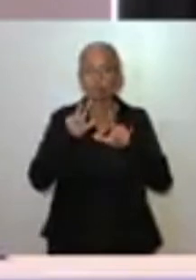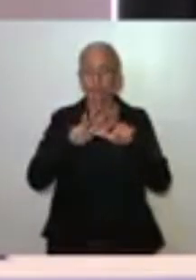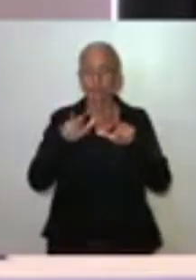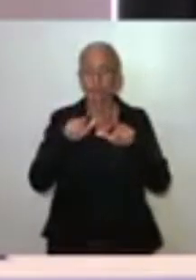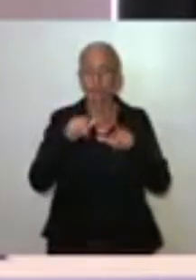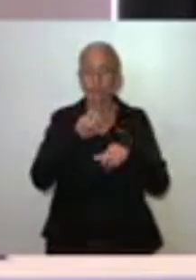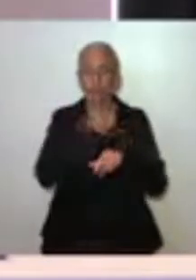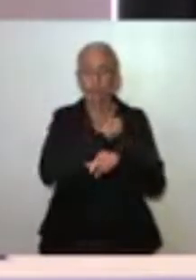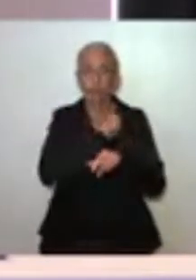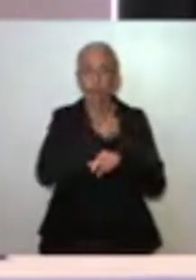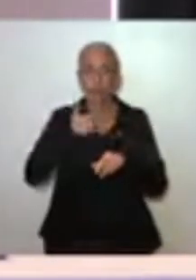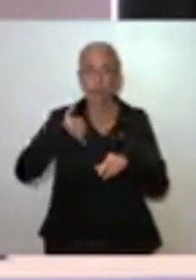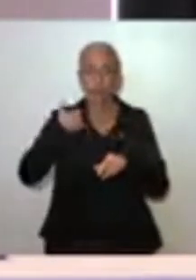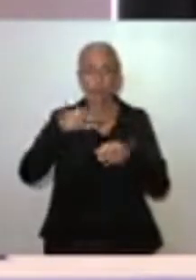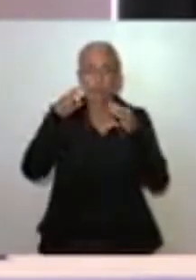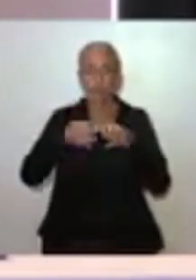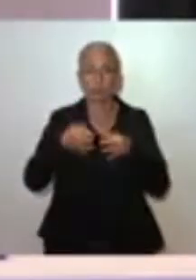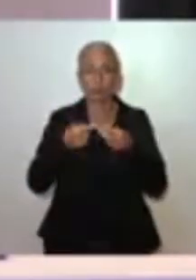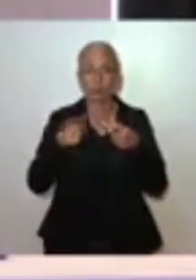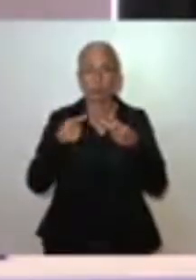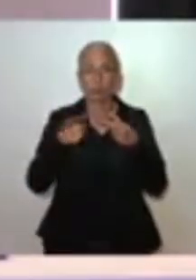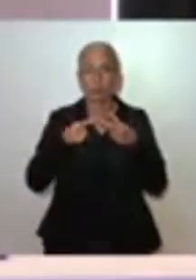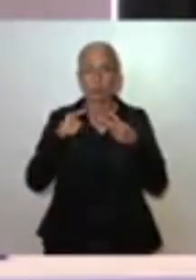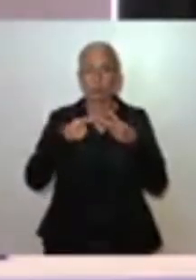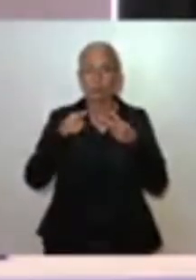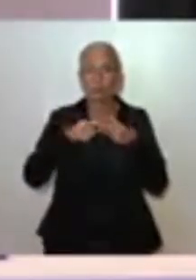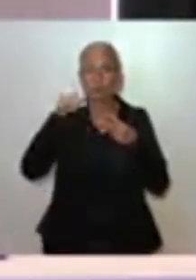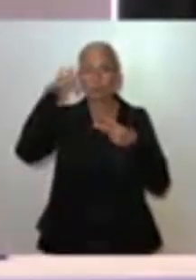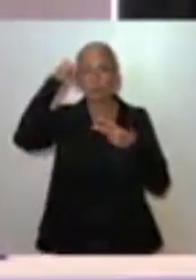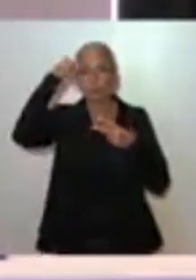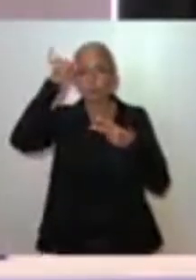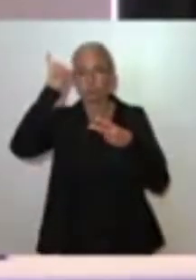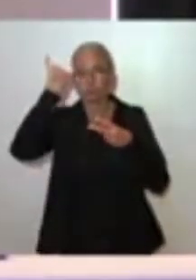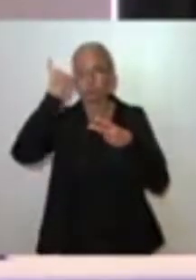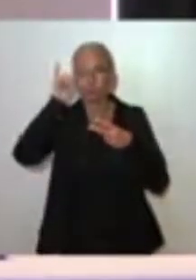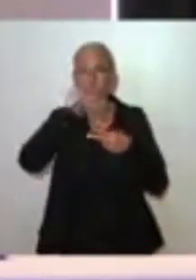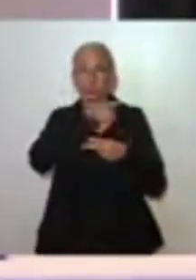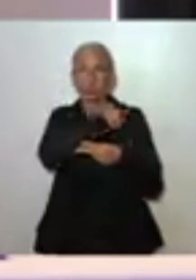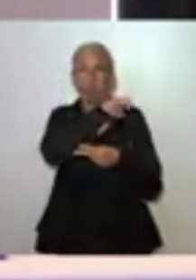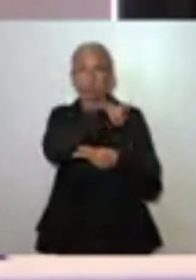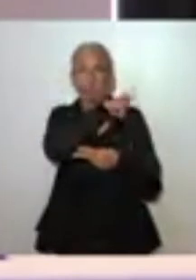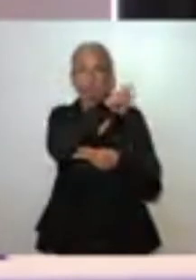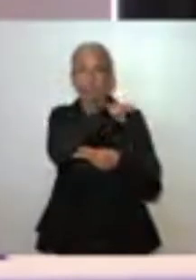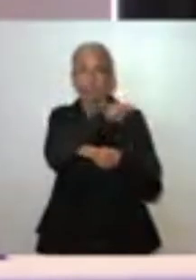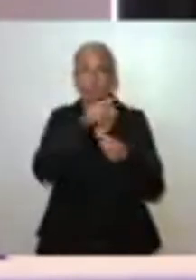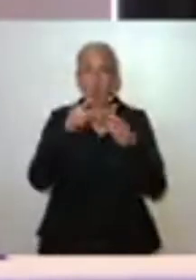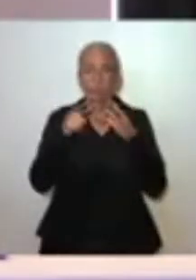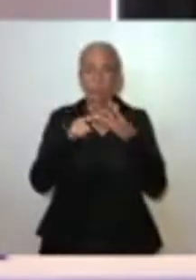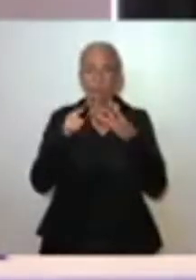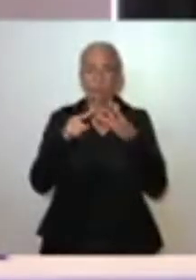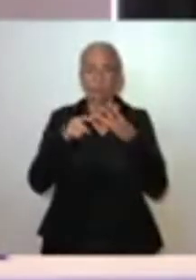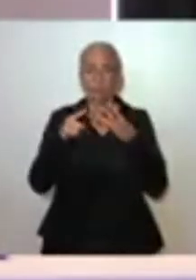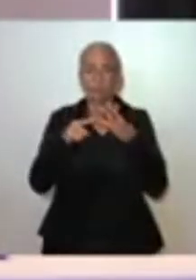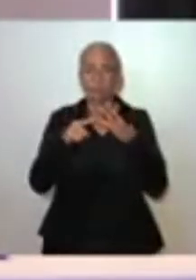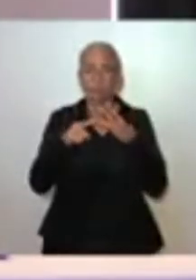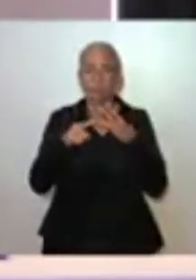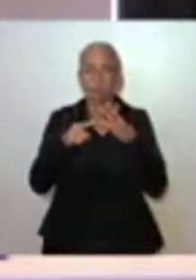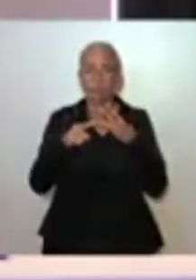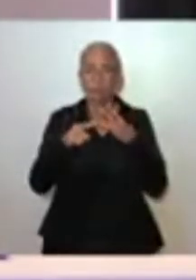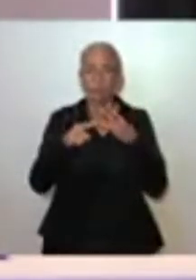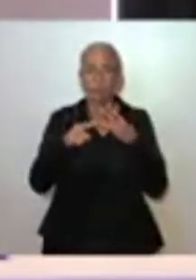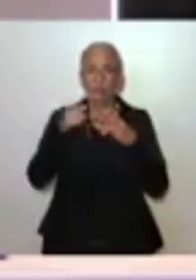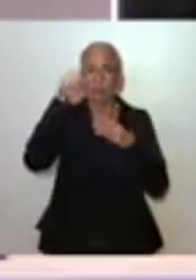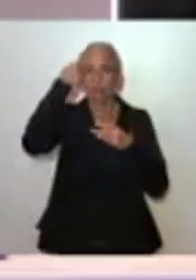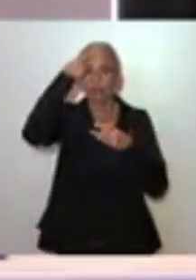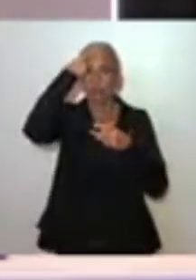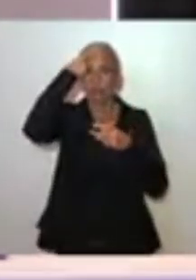certa dois evasão escolar no ensino médio três déficit de